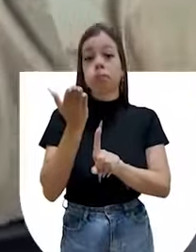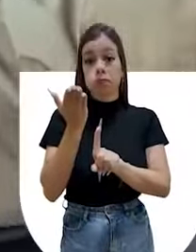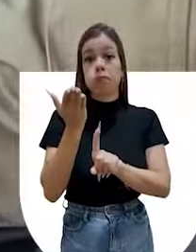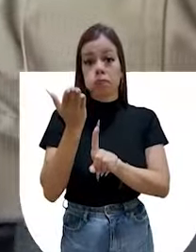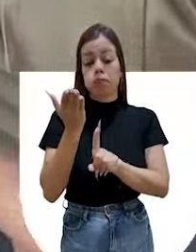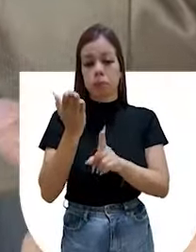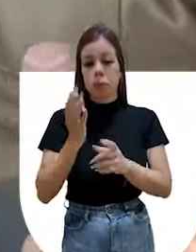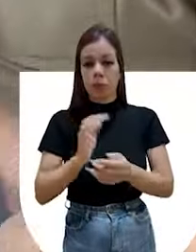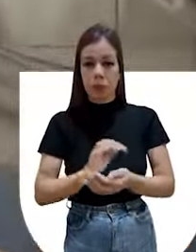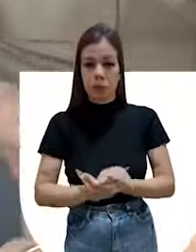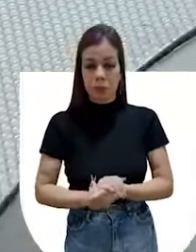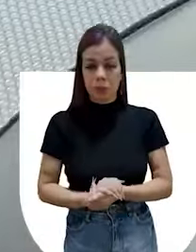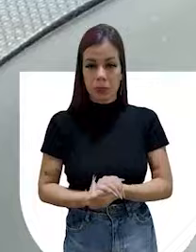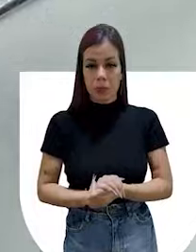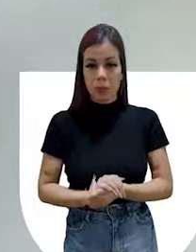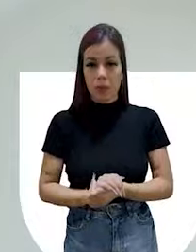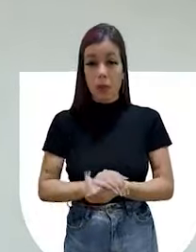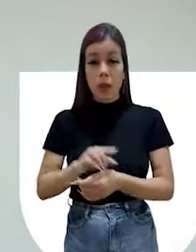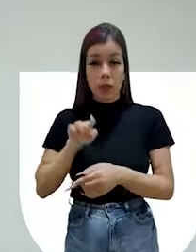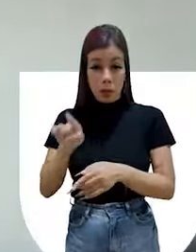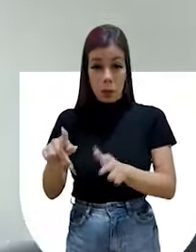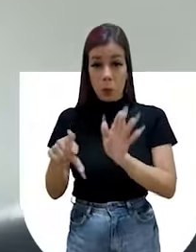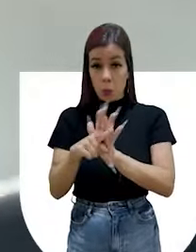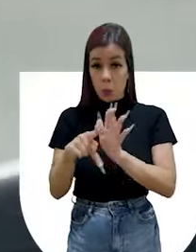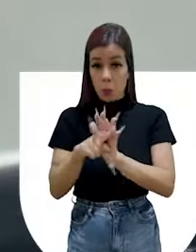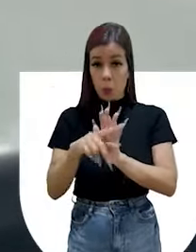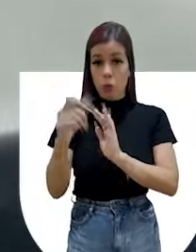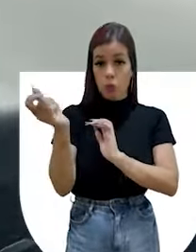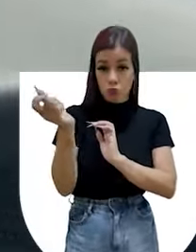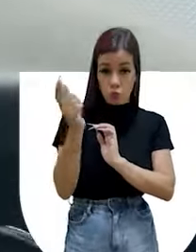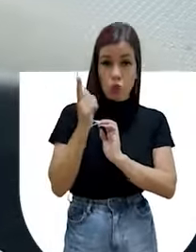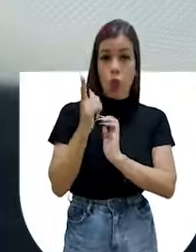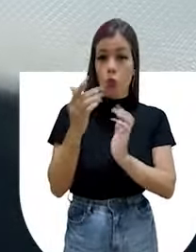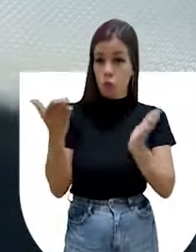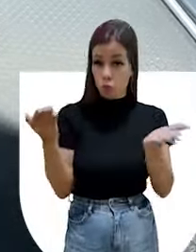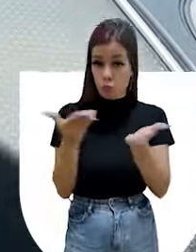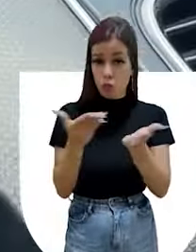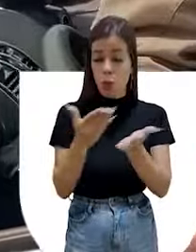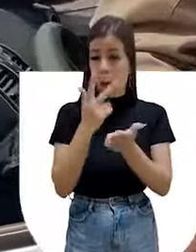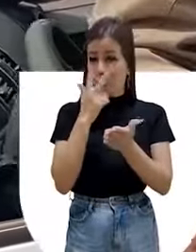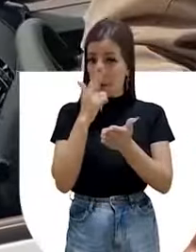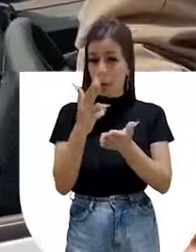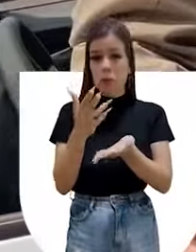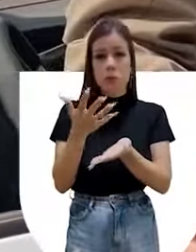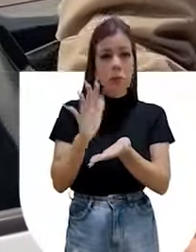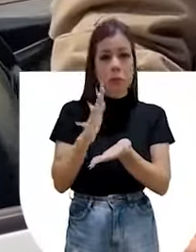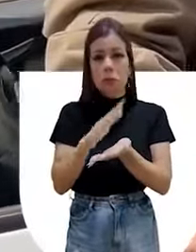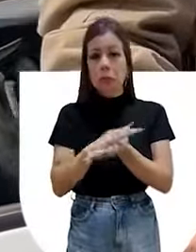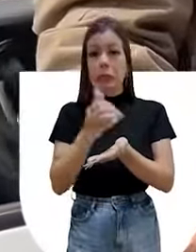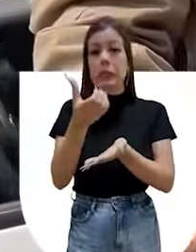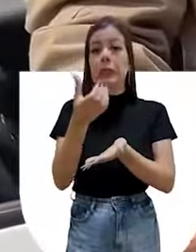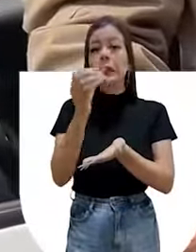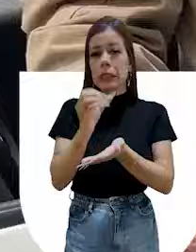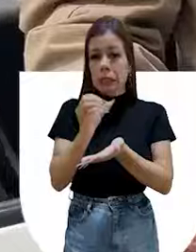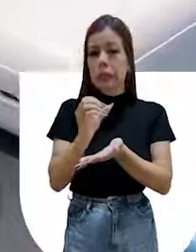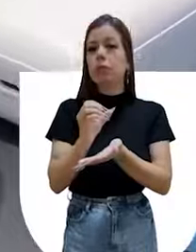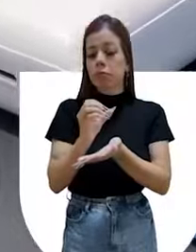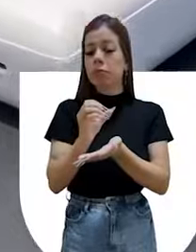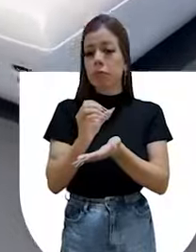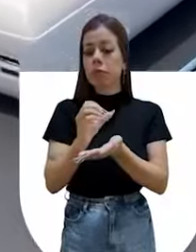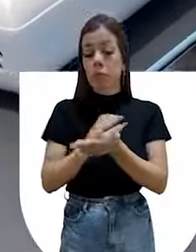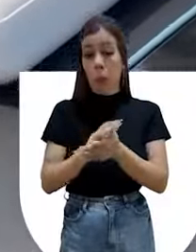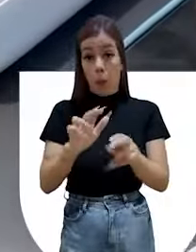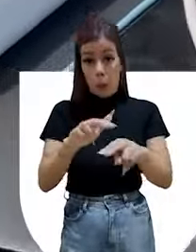Esse painel, que recebeu a luz solar direta, neste momento deve estar a mais de 60 graus. Então, gente, faça uma limpa no